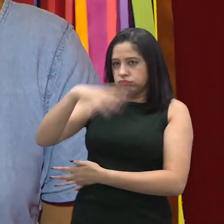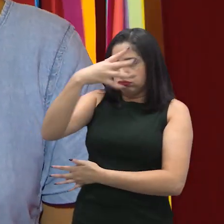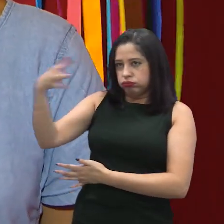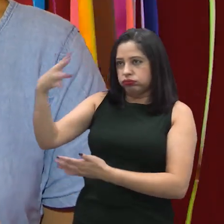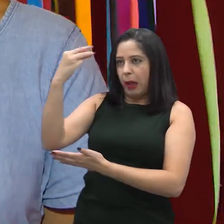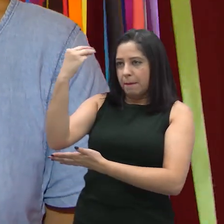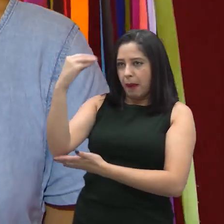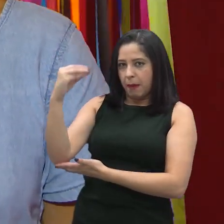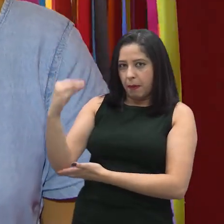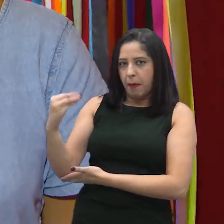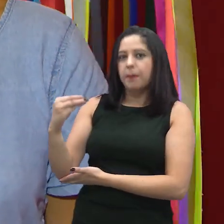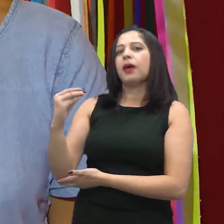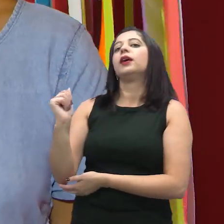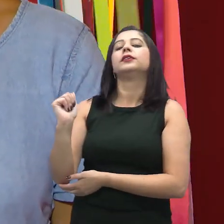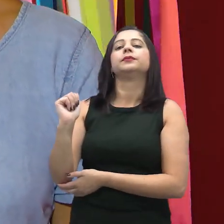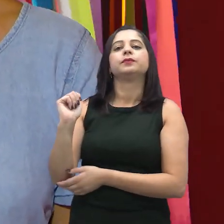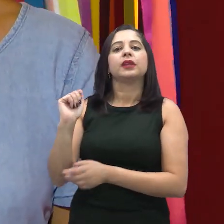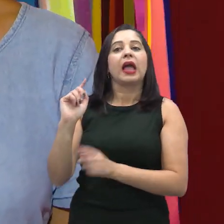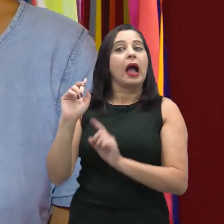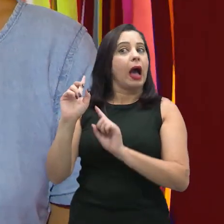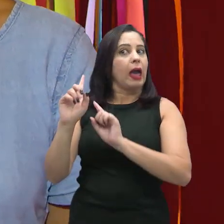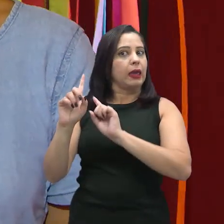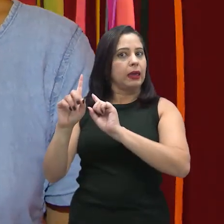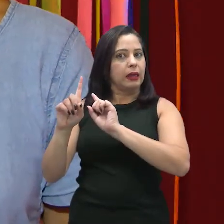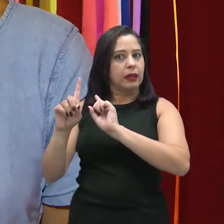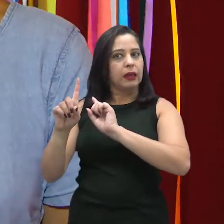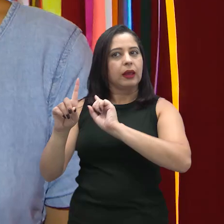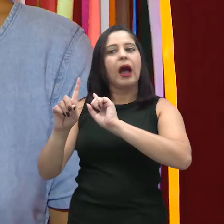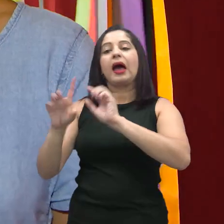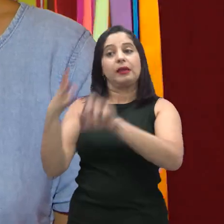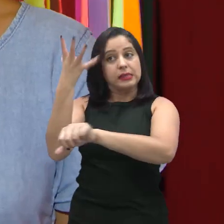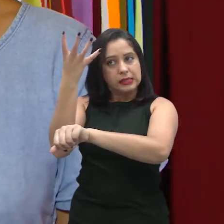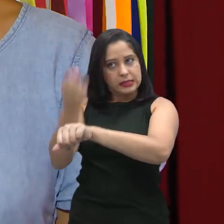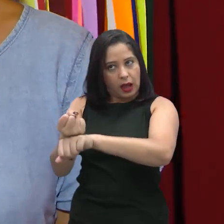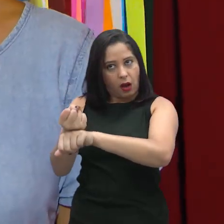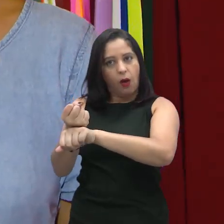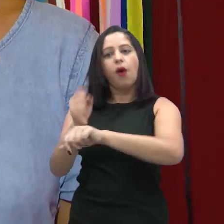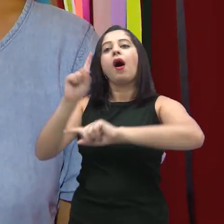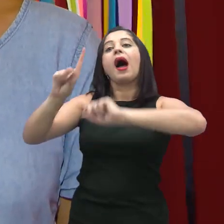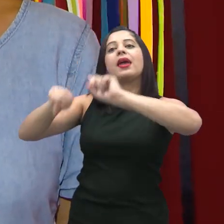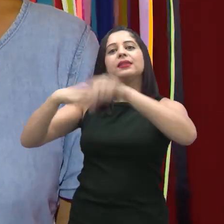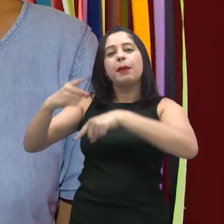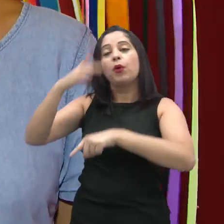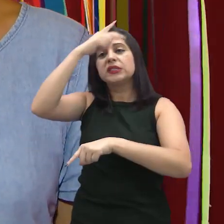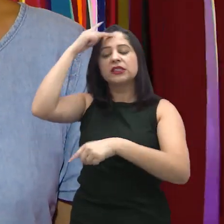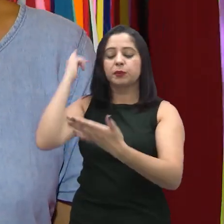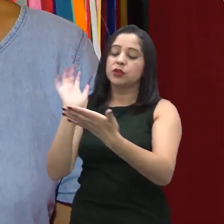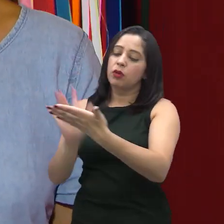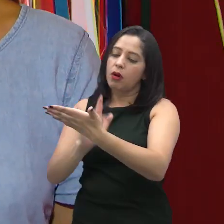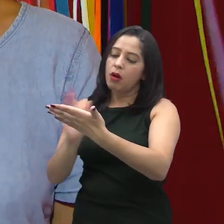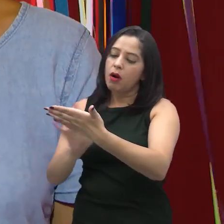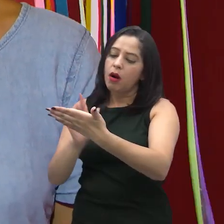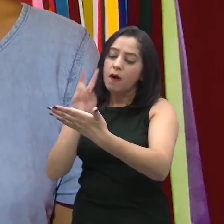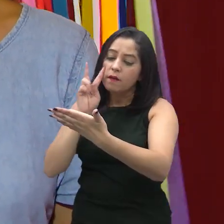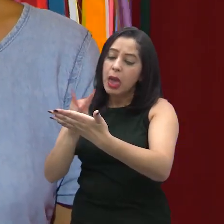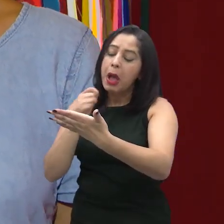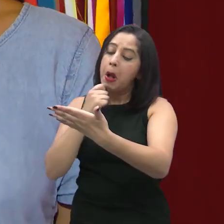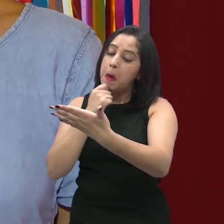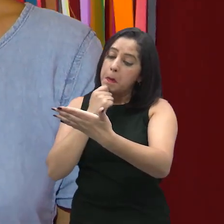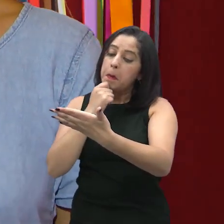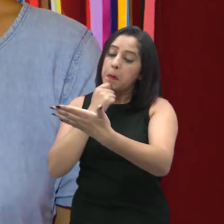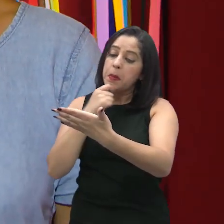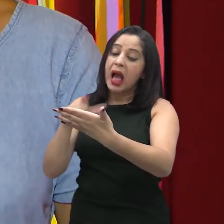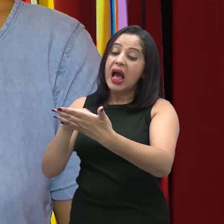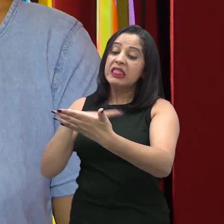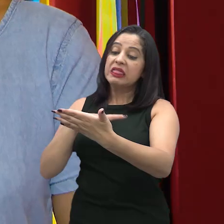dados vai poder ser consultado depois, a gente vai ancorar ele aqui no museu para que as pessoas possam conhecer, então, essa